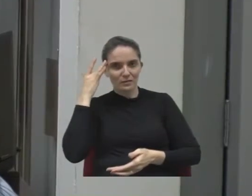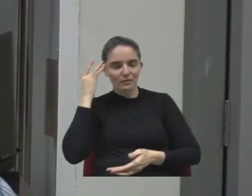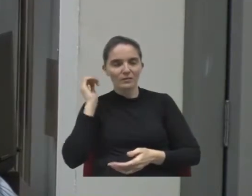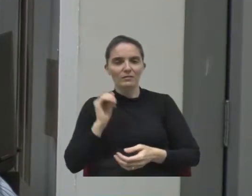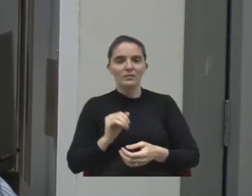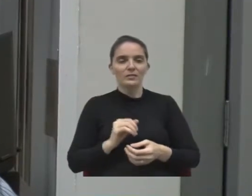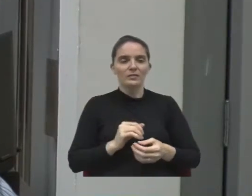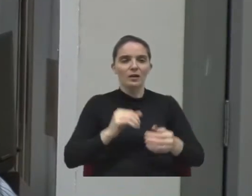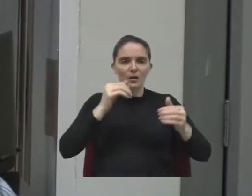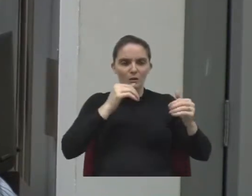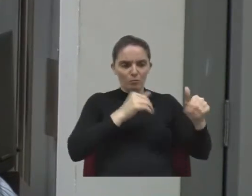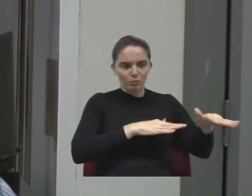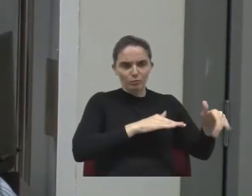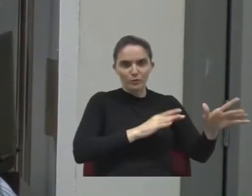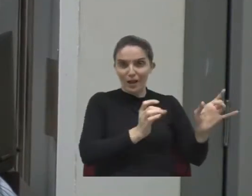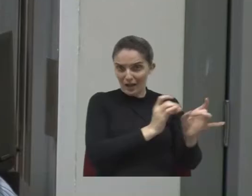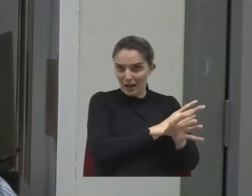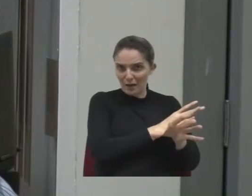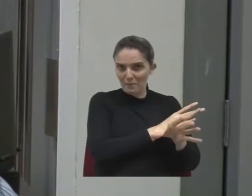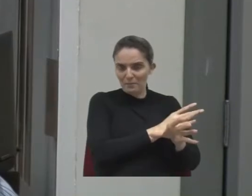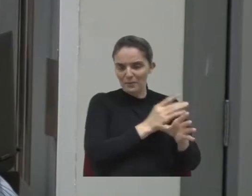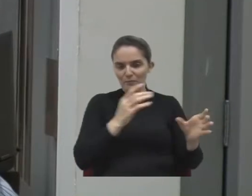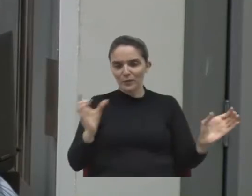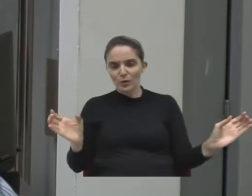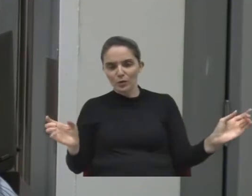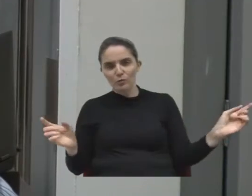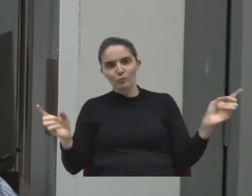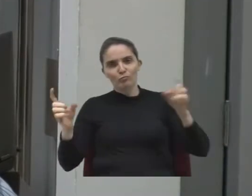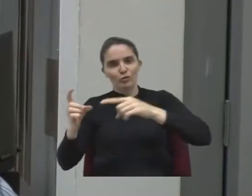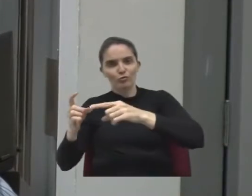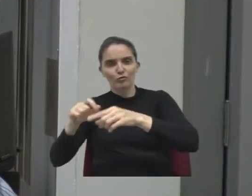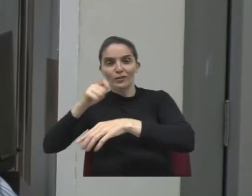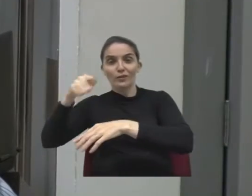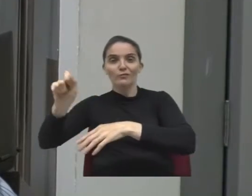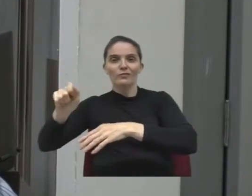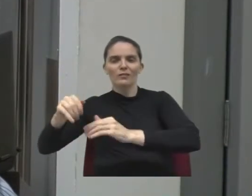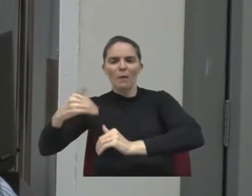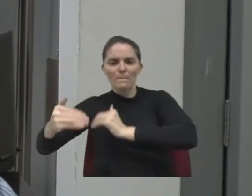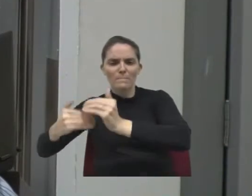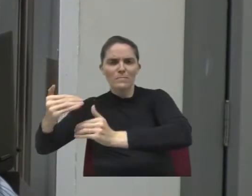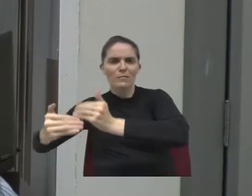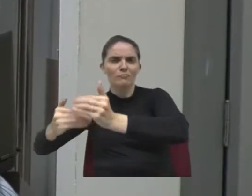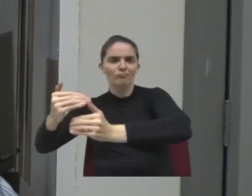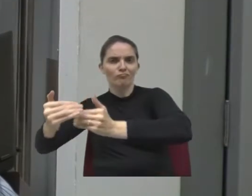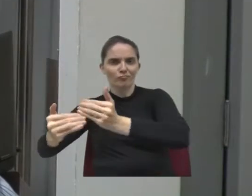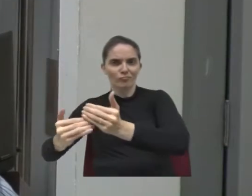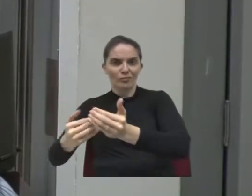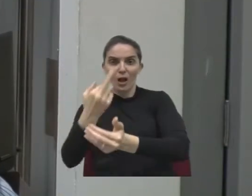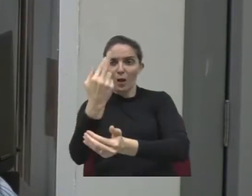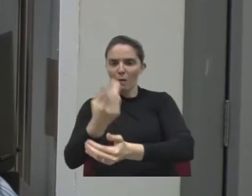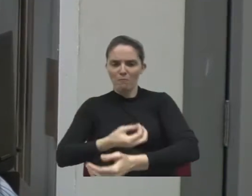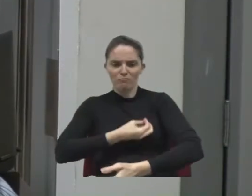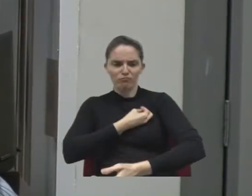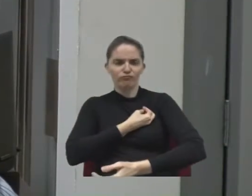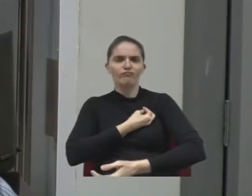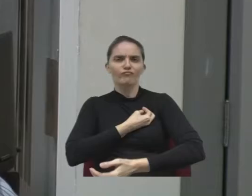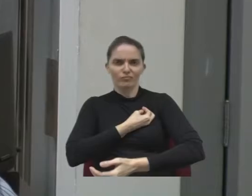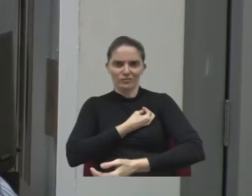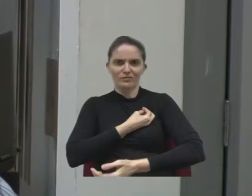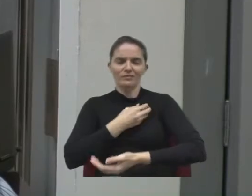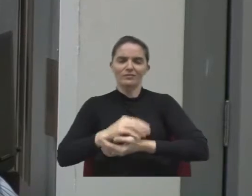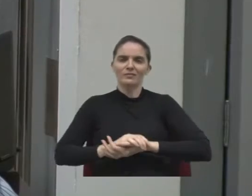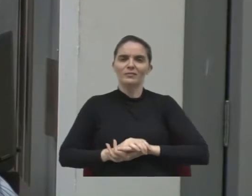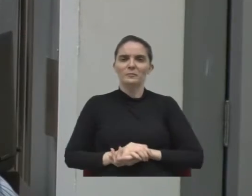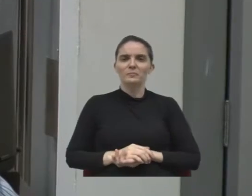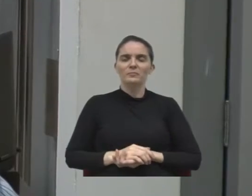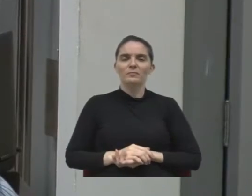unindo e formar essa associação para batalhar, para manter vivo esse ideal em relação ao tiro de guerra, toda essa questão do que